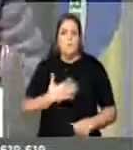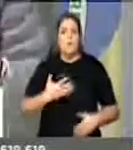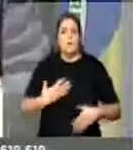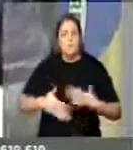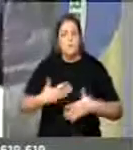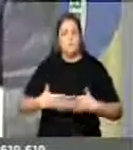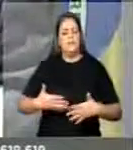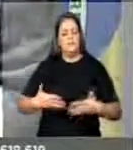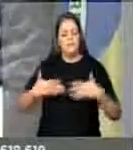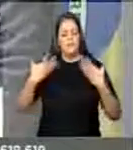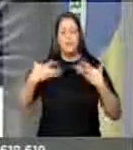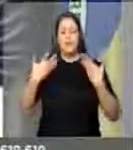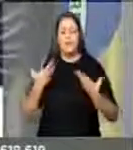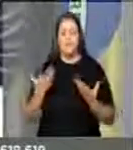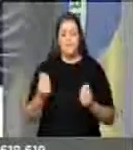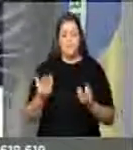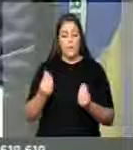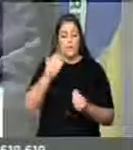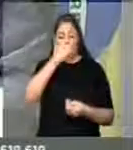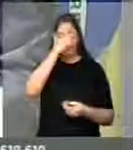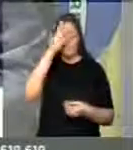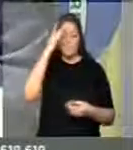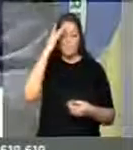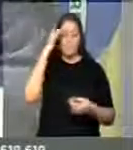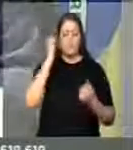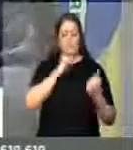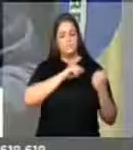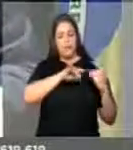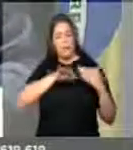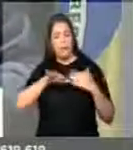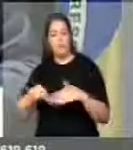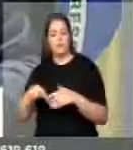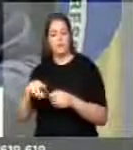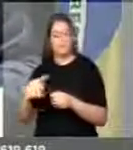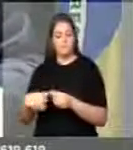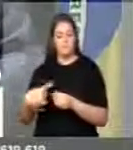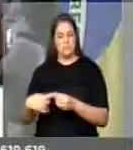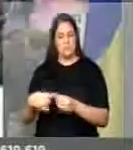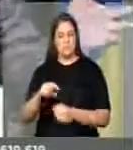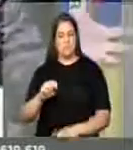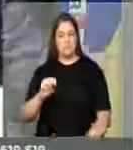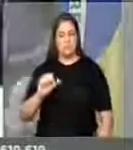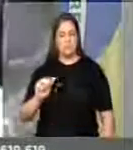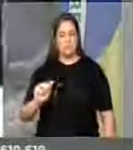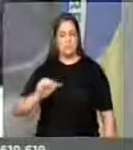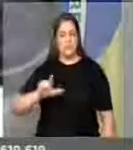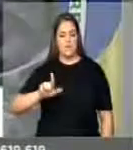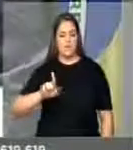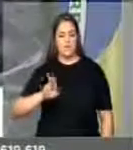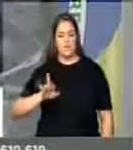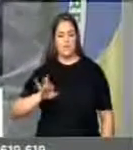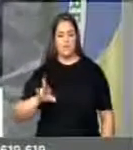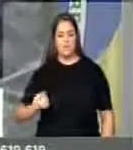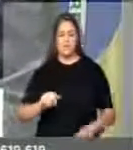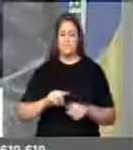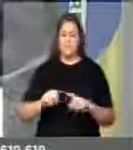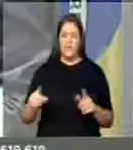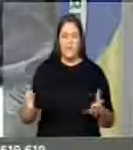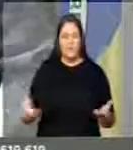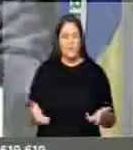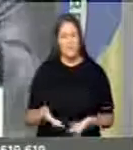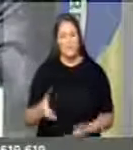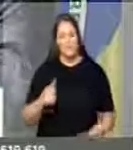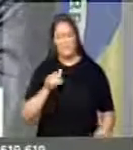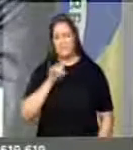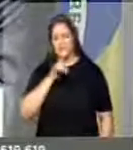uma concentração muito grande. Quando você vai hoje a Salgueiro, senhores deputados, é lamentável o que a gente vive, o que a gente vê.